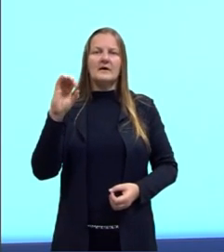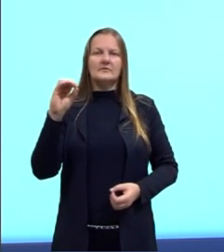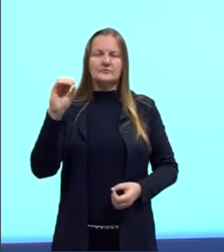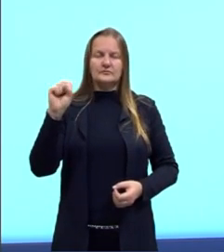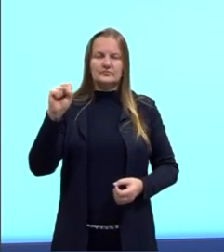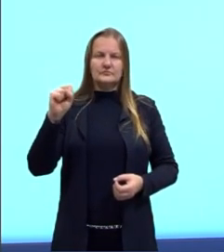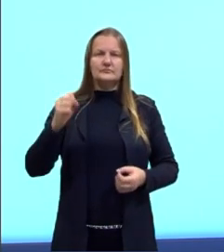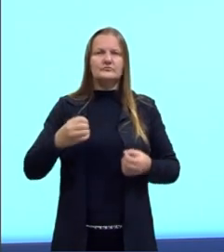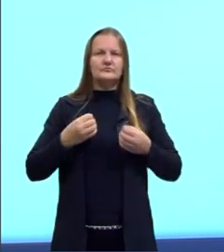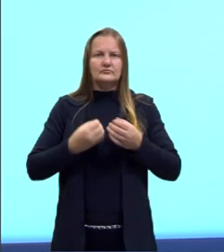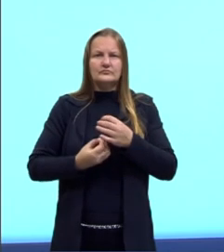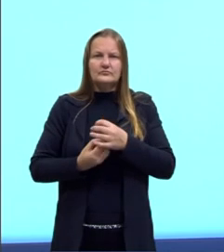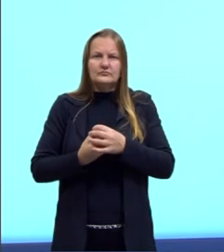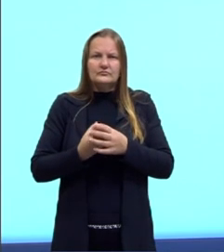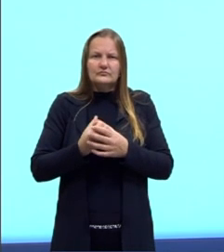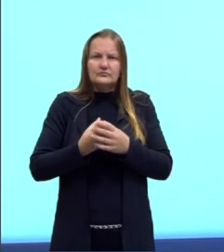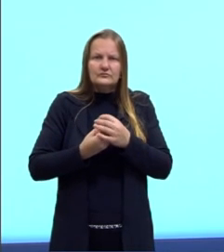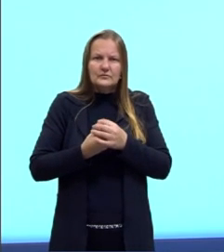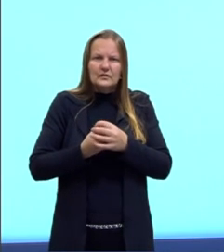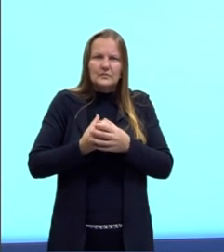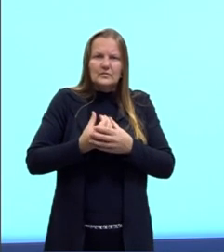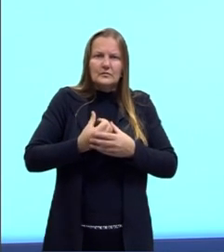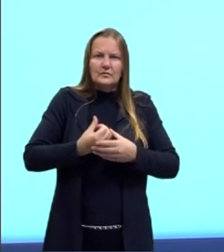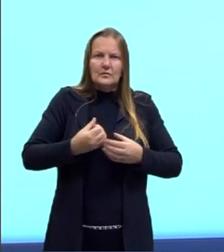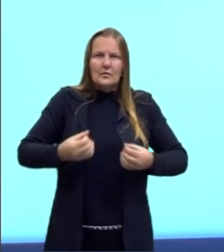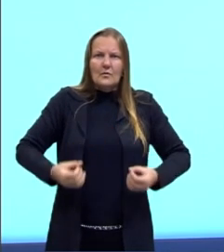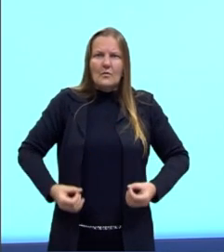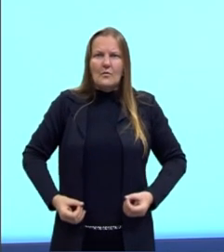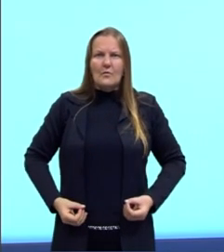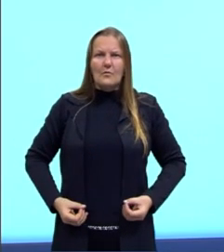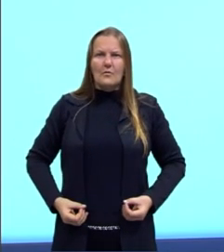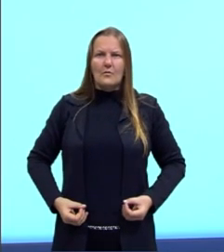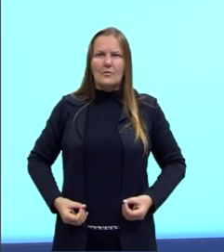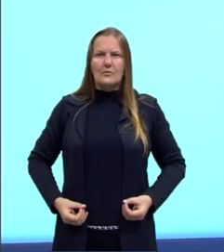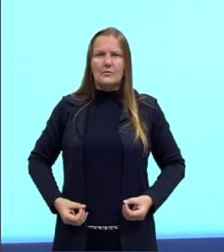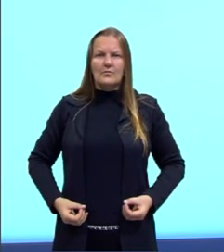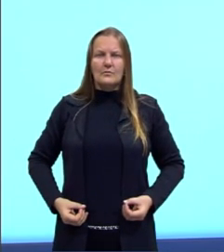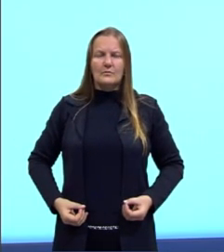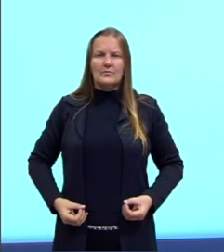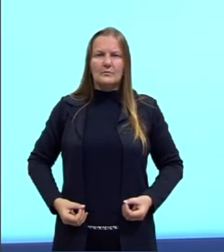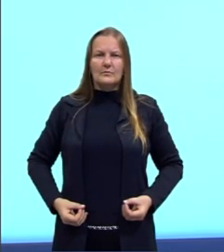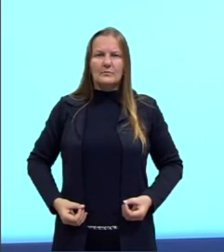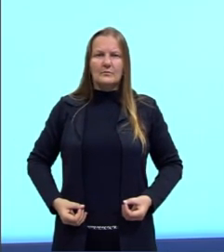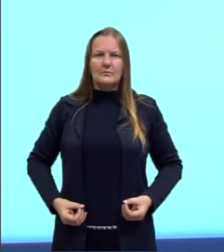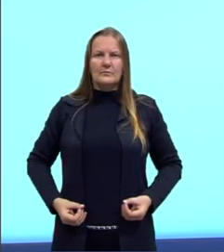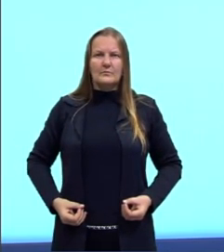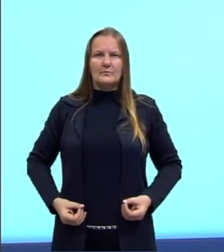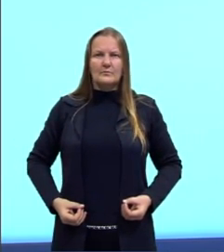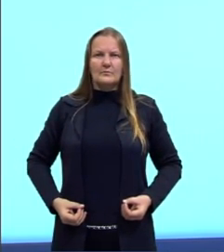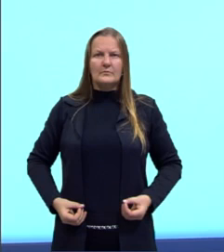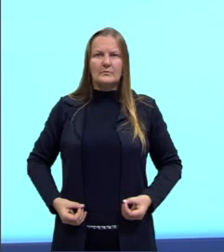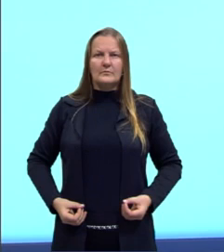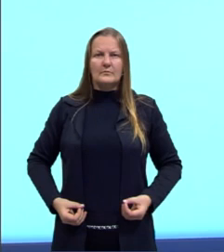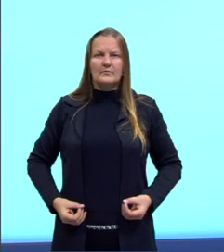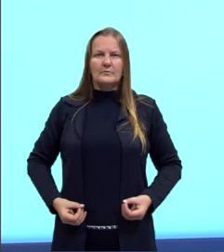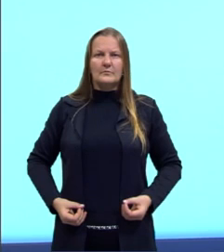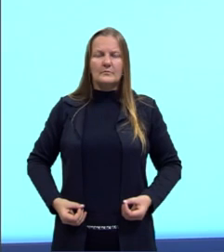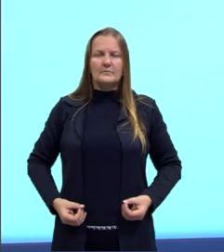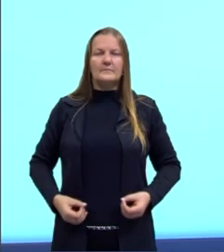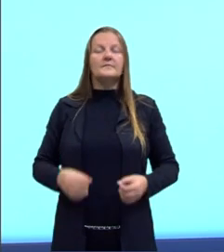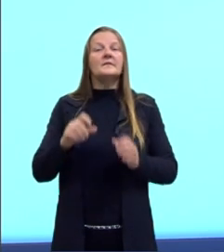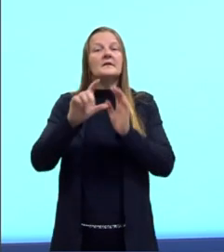testicular vai ser desenvolvido Então os ovários vão ser desenvolvido os ovários